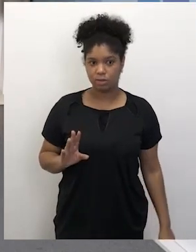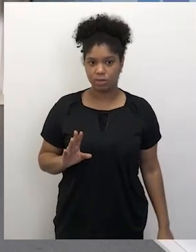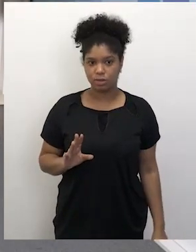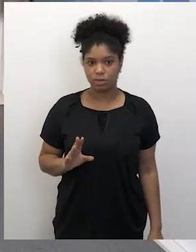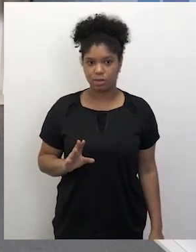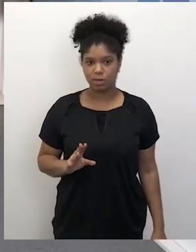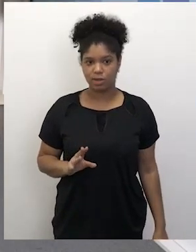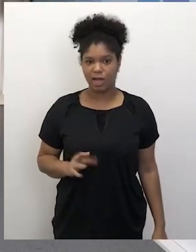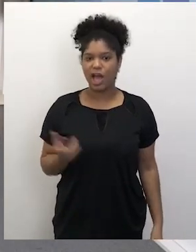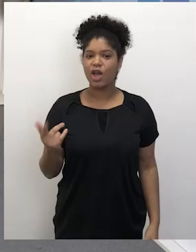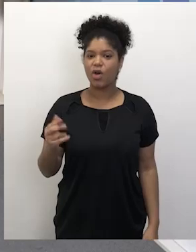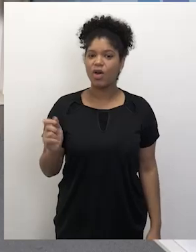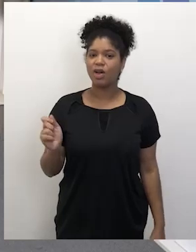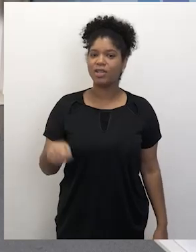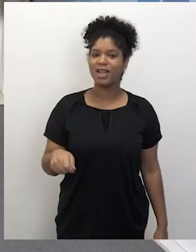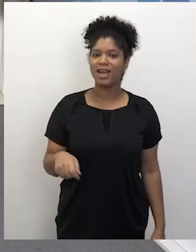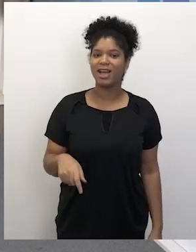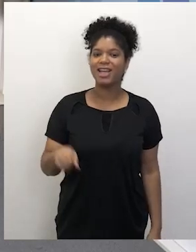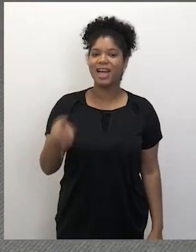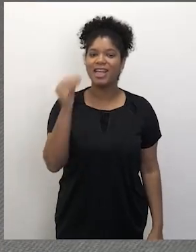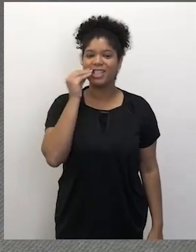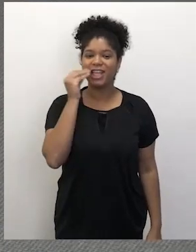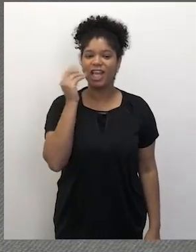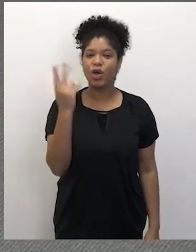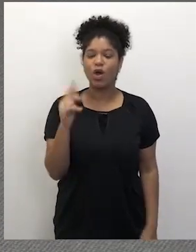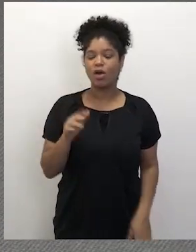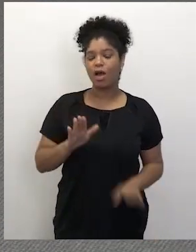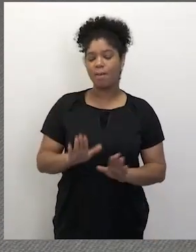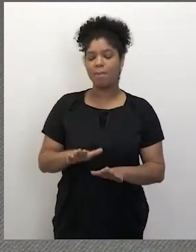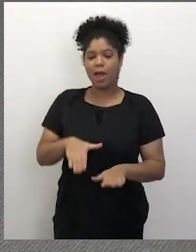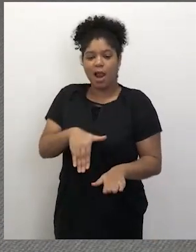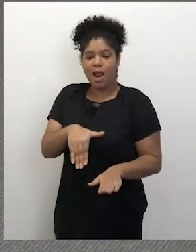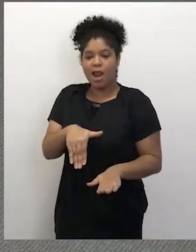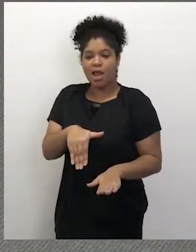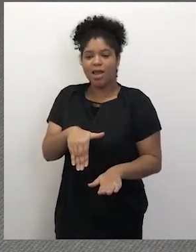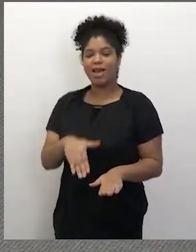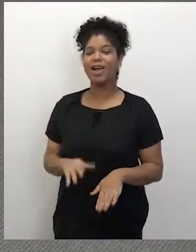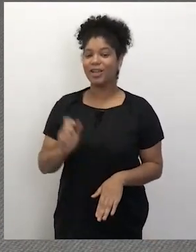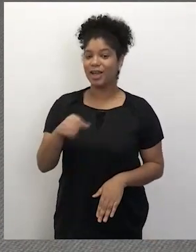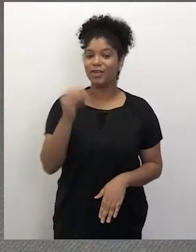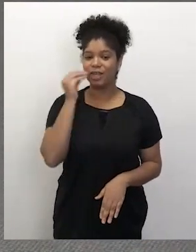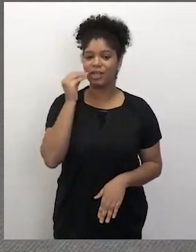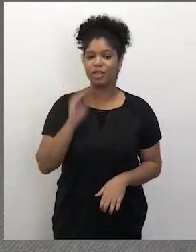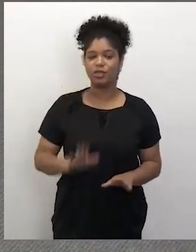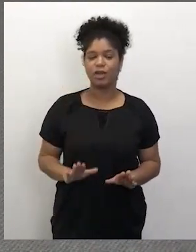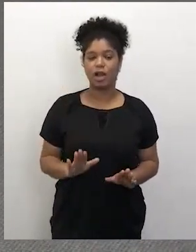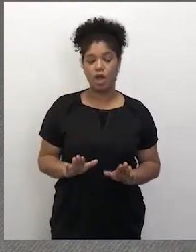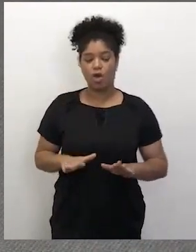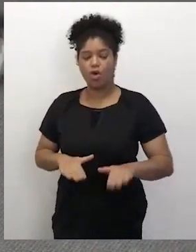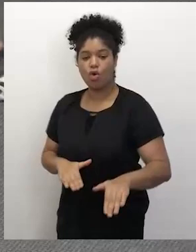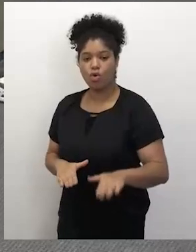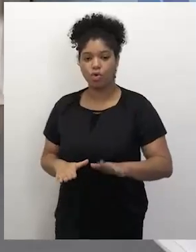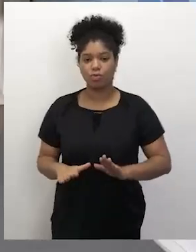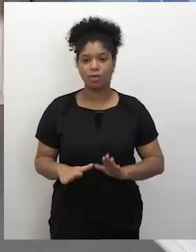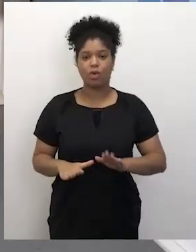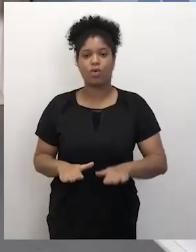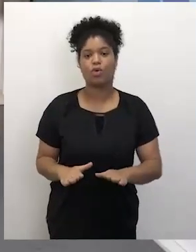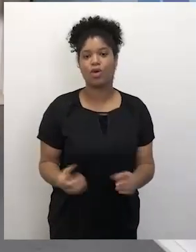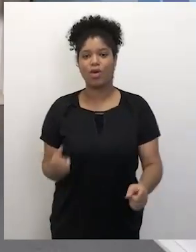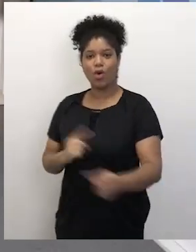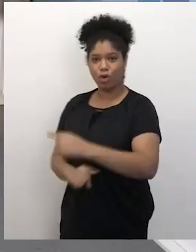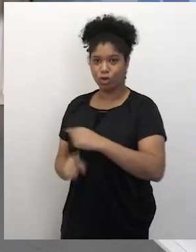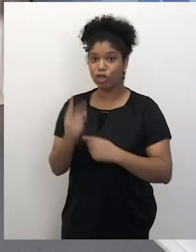Eu vou fazer igual o Leandro tava tentando fazer ali na ponta do pé, aquele vídeo lá. Então vai lá. Um, pisa, finge que vai, mas